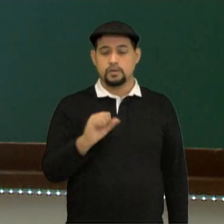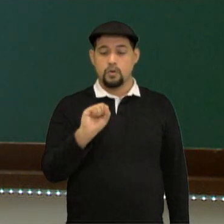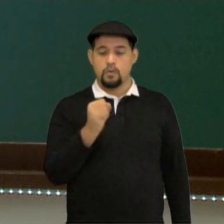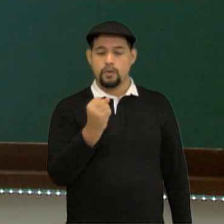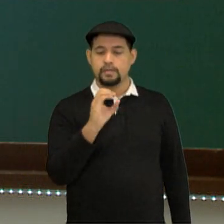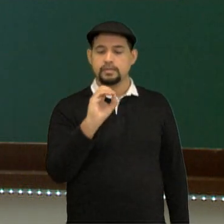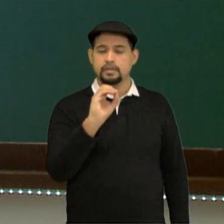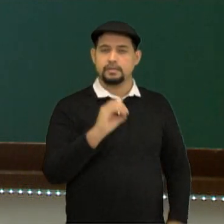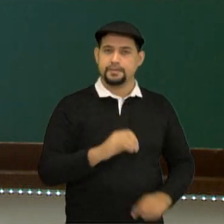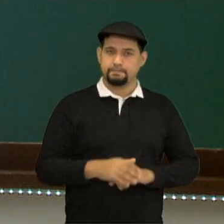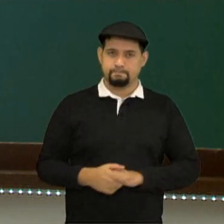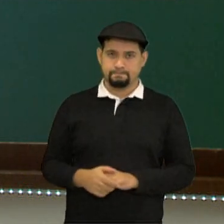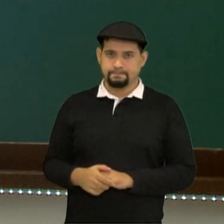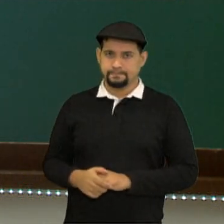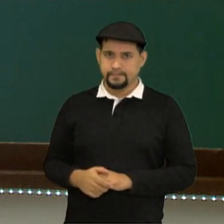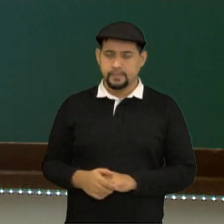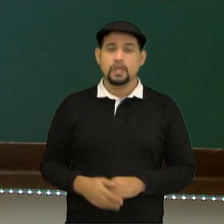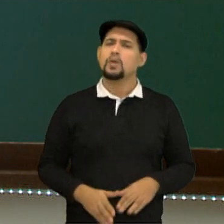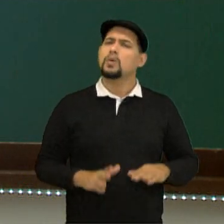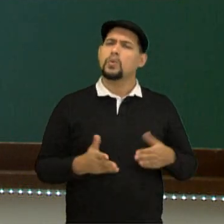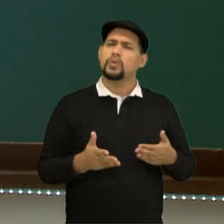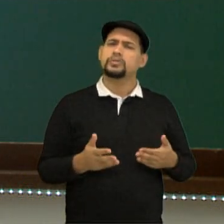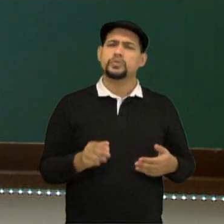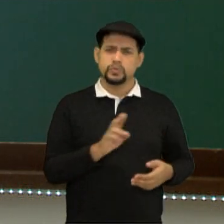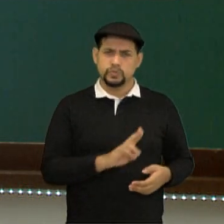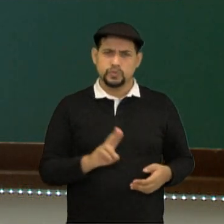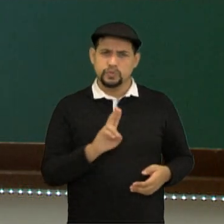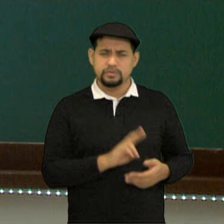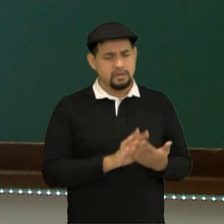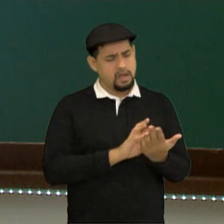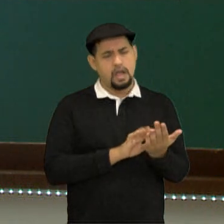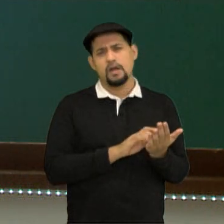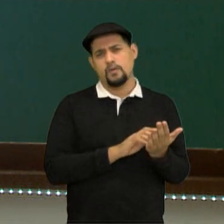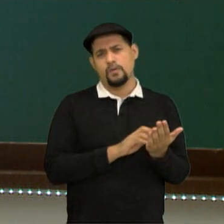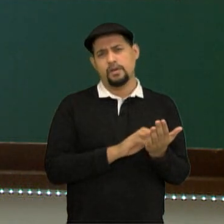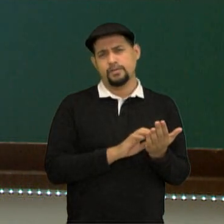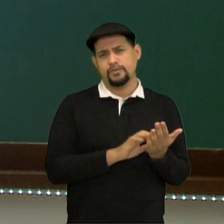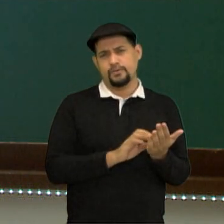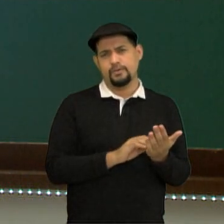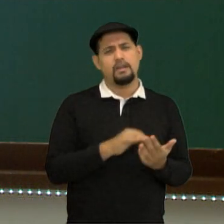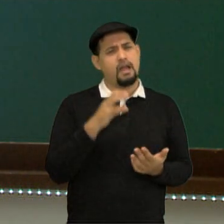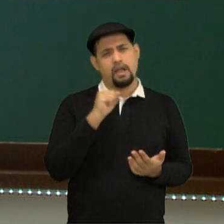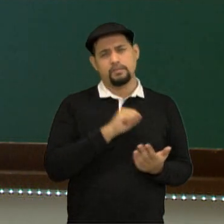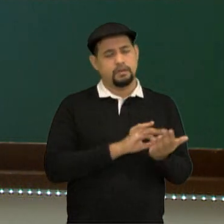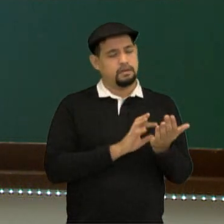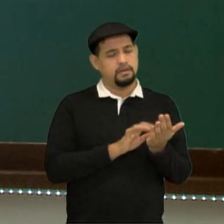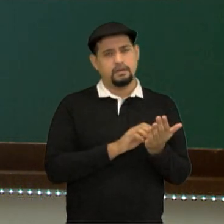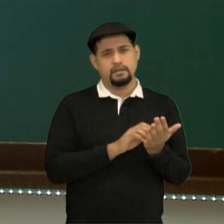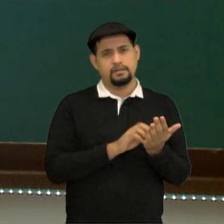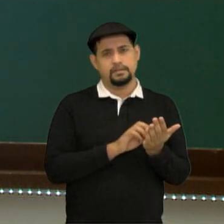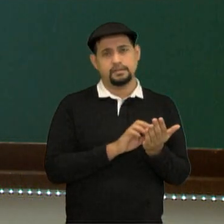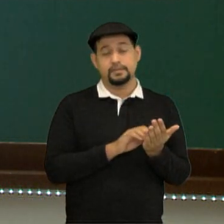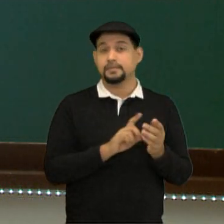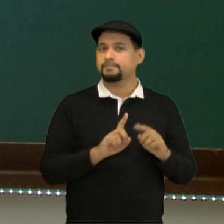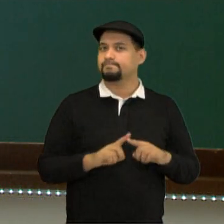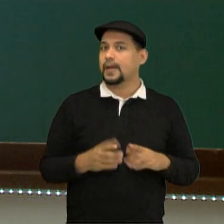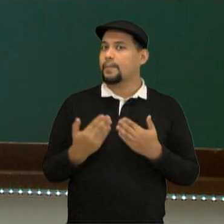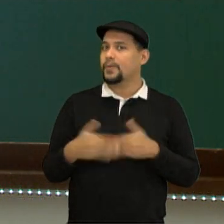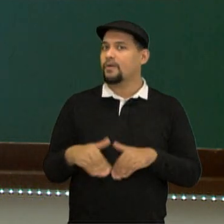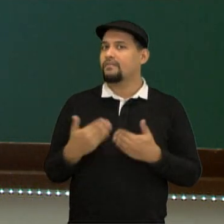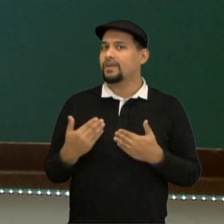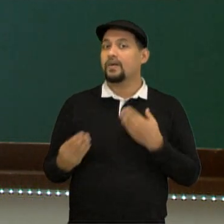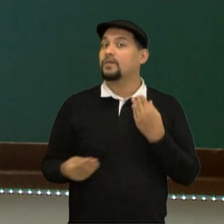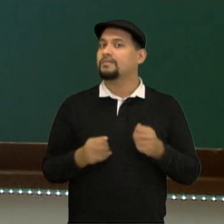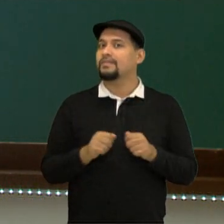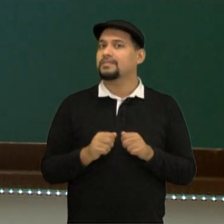1,731680. Hoje nós podemos utilizar a calculadora, nós temos a mão ali. Aí, numa prova, como é que vai estar